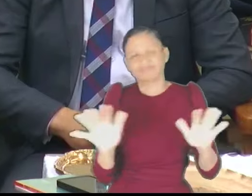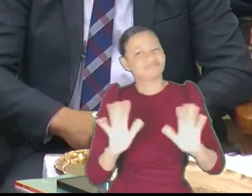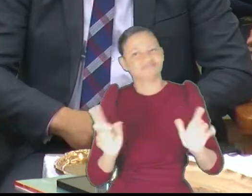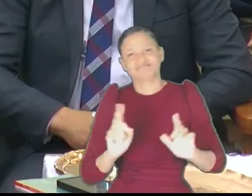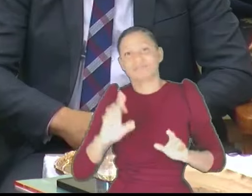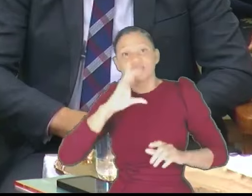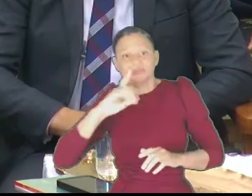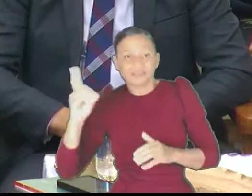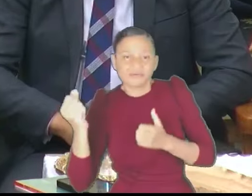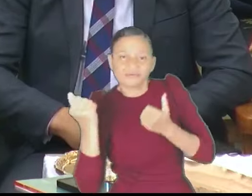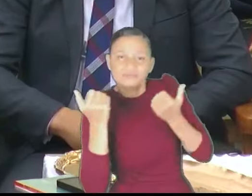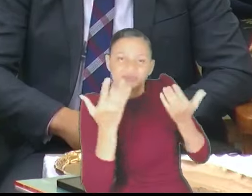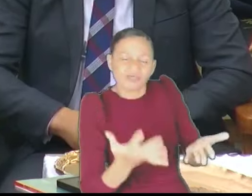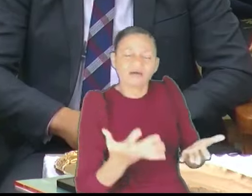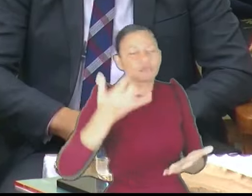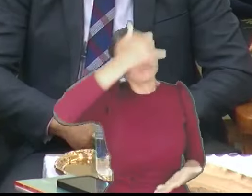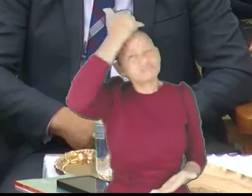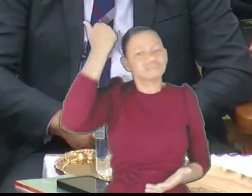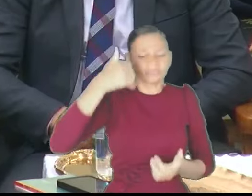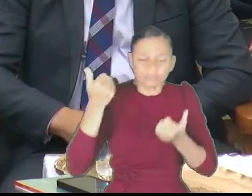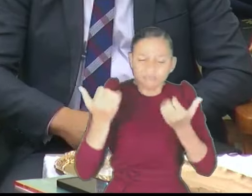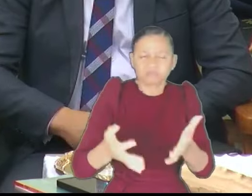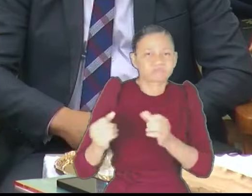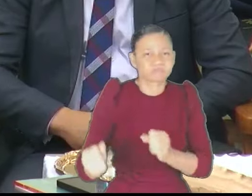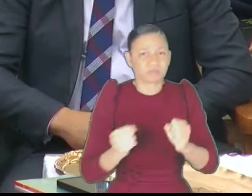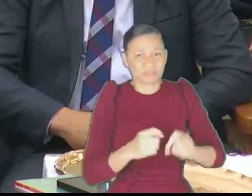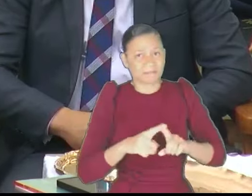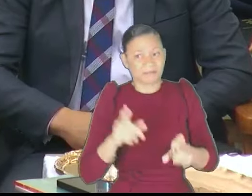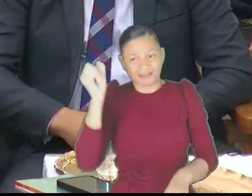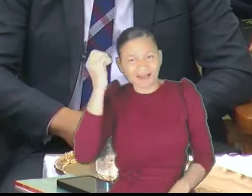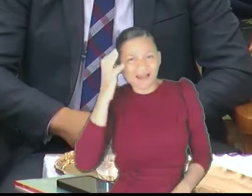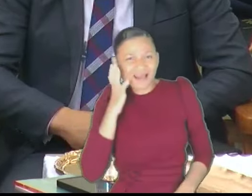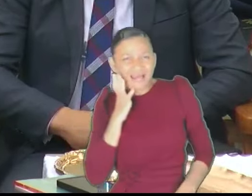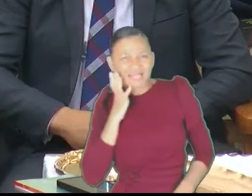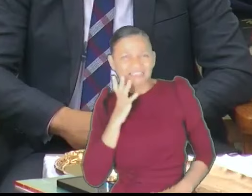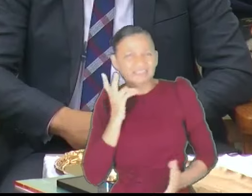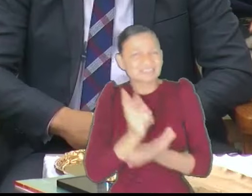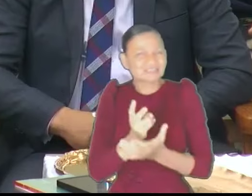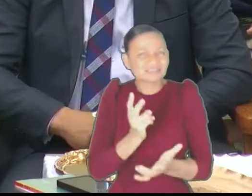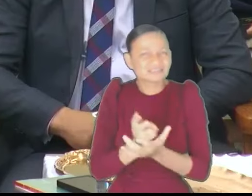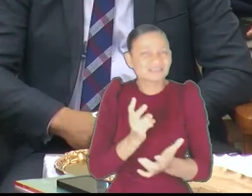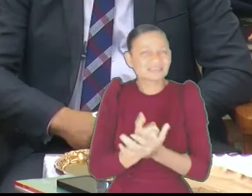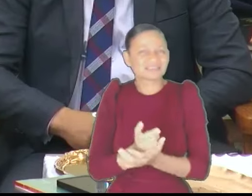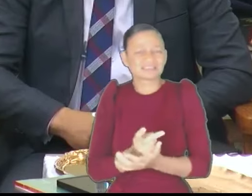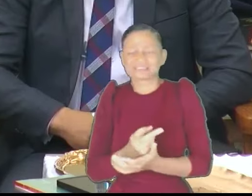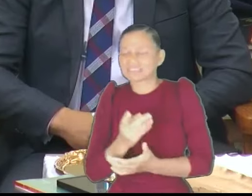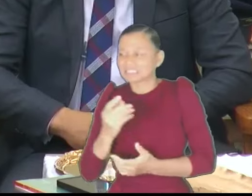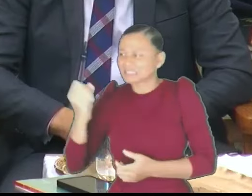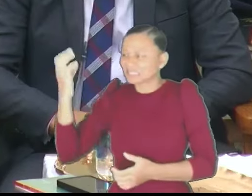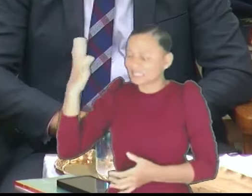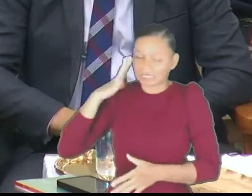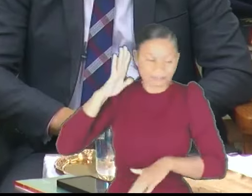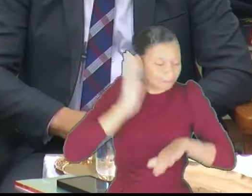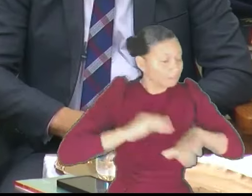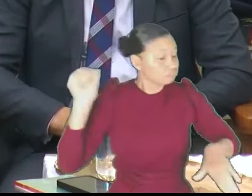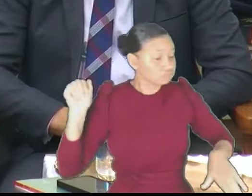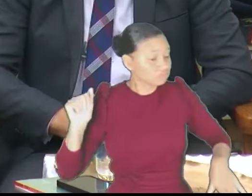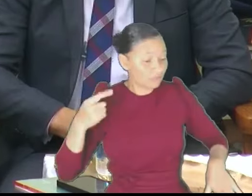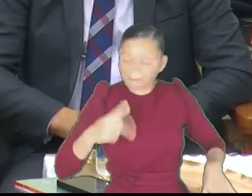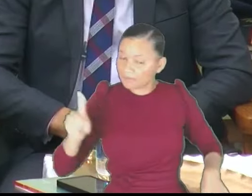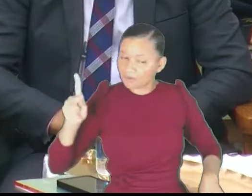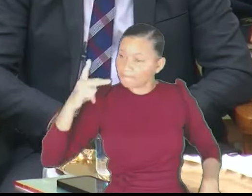Deus dá unção, Deus dá graça, Deus dá dom, mas a graça, todas as vezes que alguém tenta acessar a graça, Deus tira a mão daí, a graça é